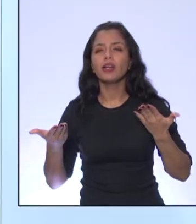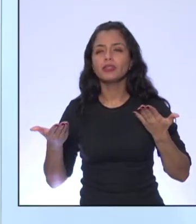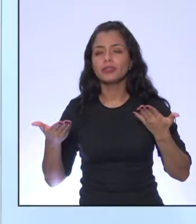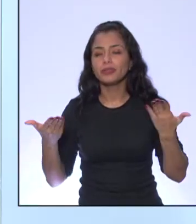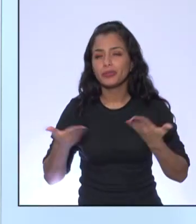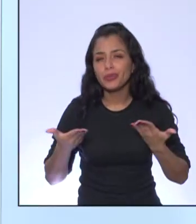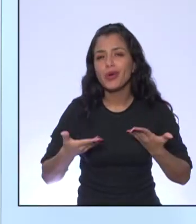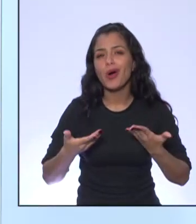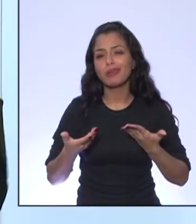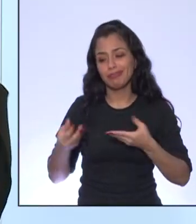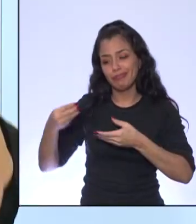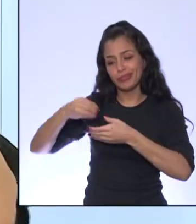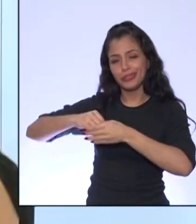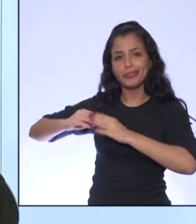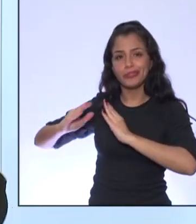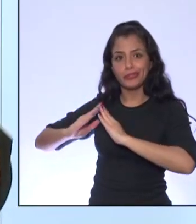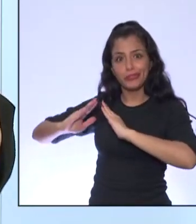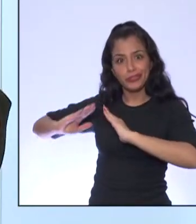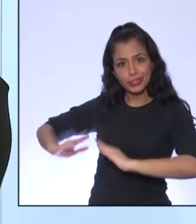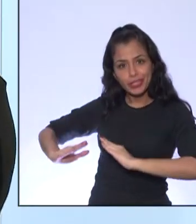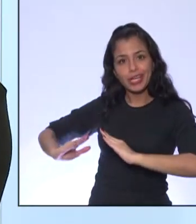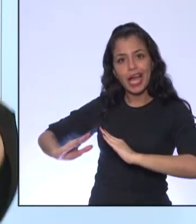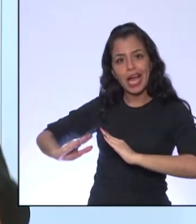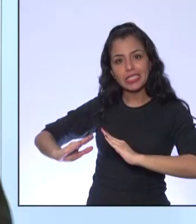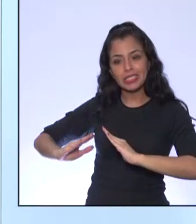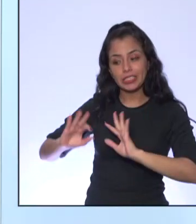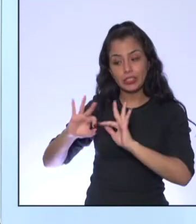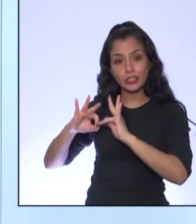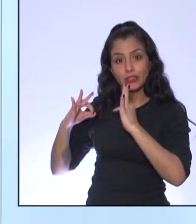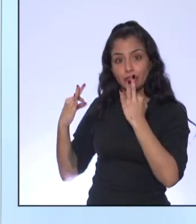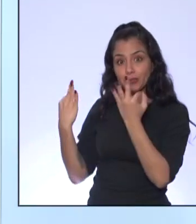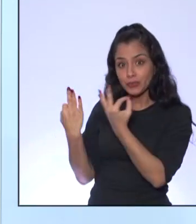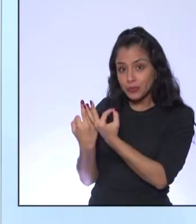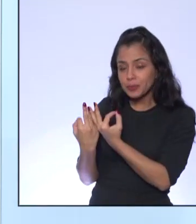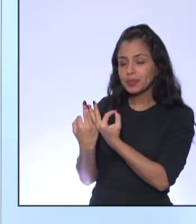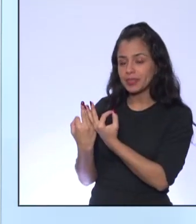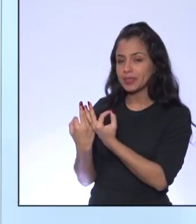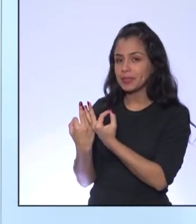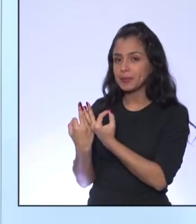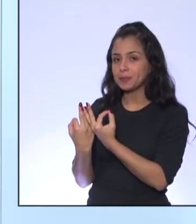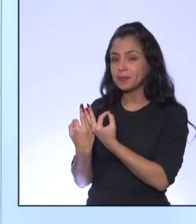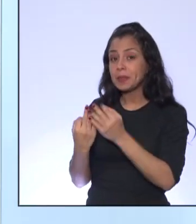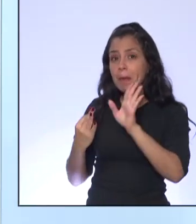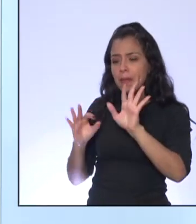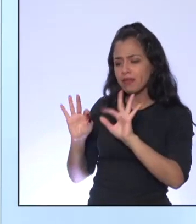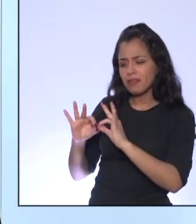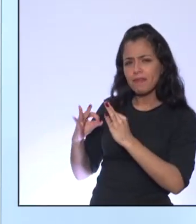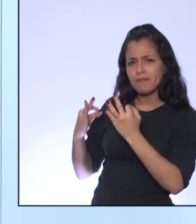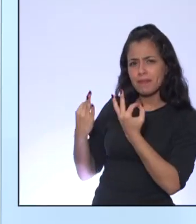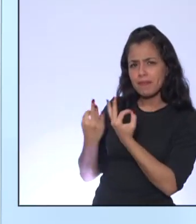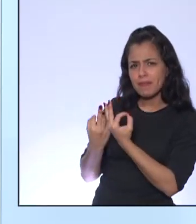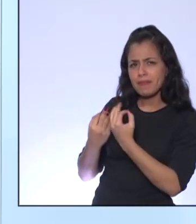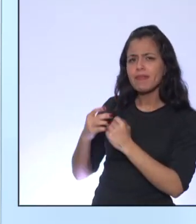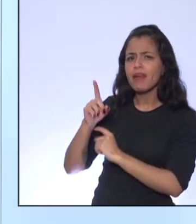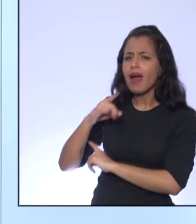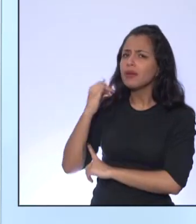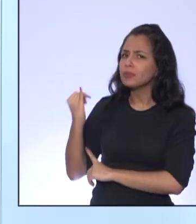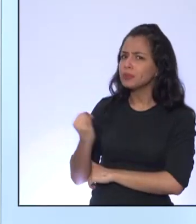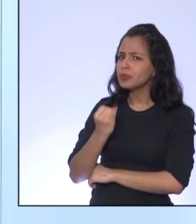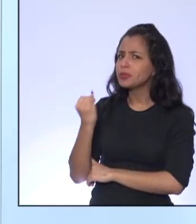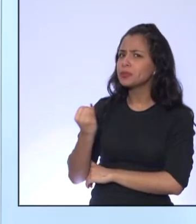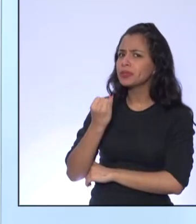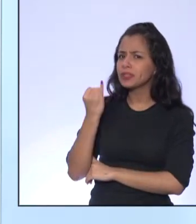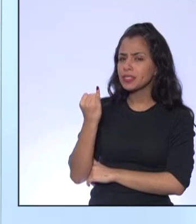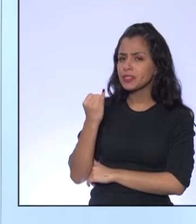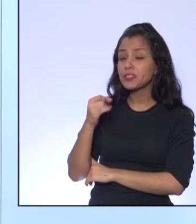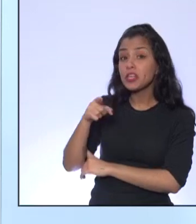exacerbado dentro de casa, com vocês fechadinhos com as famílias de vocês. Mas a família é um fator muito importante. Vocês